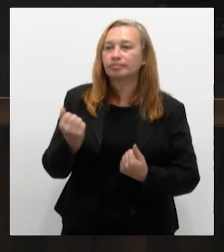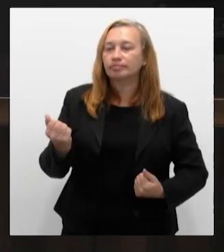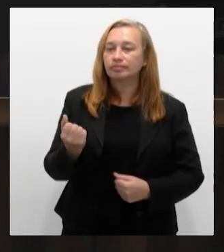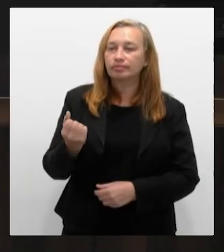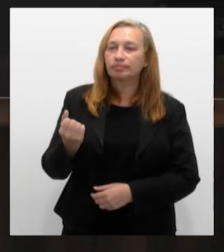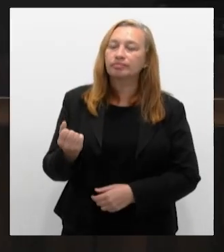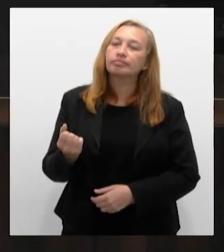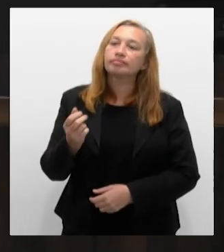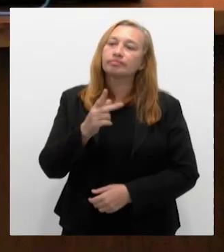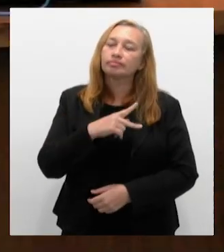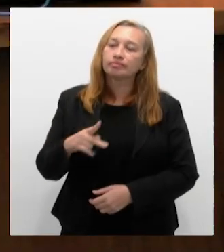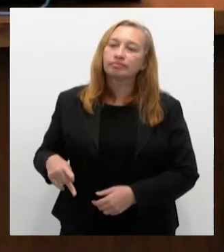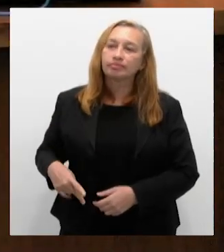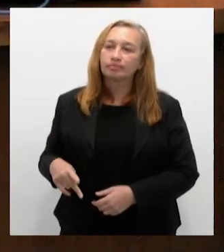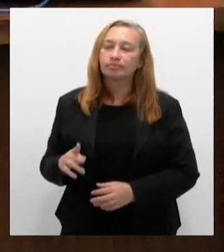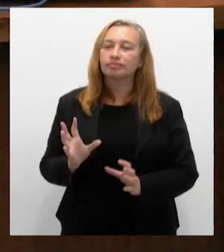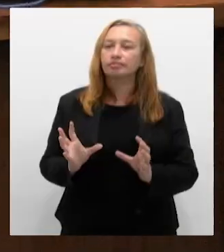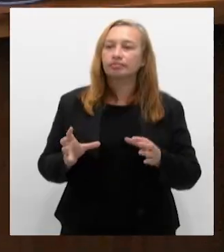comissão.